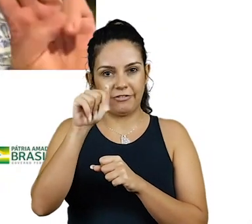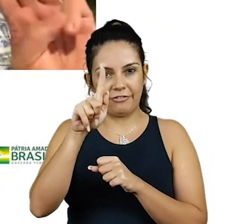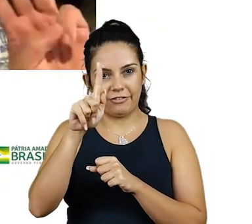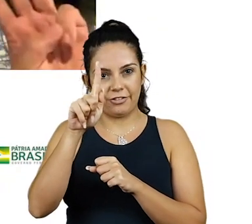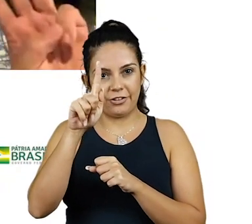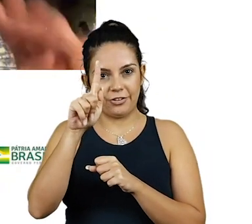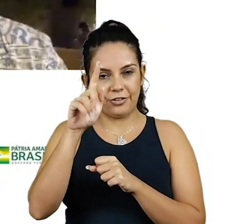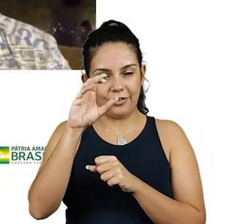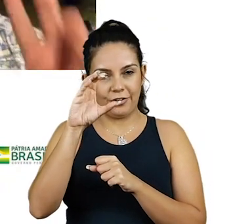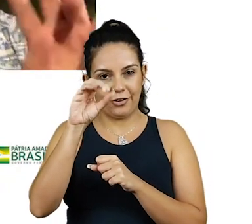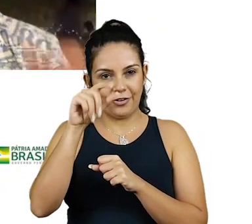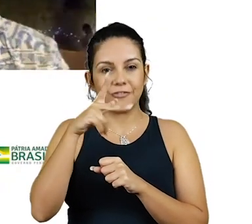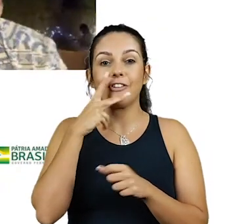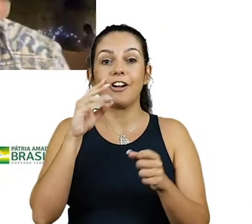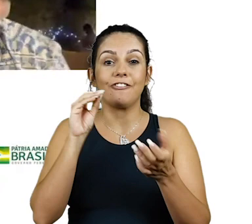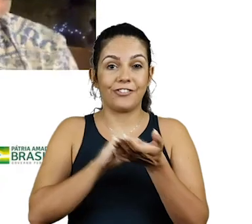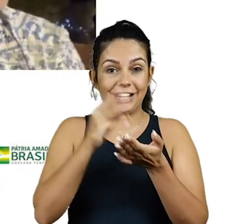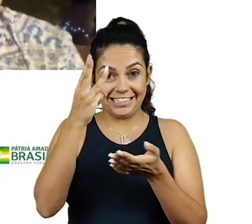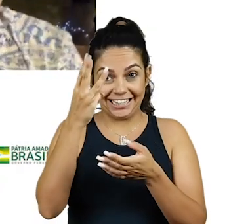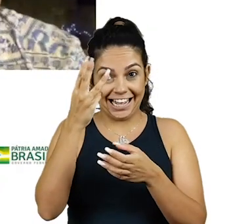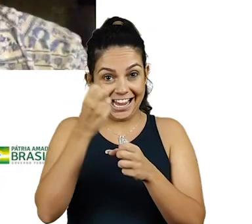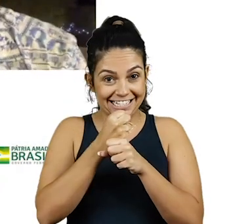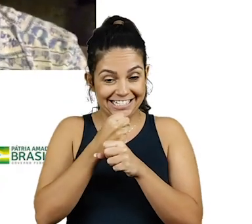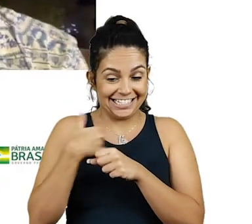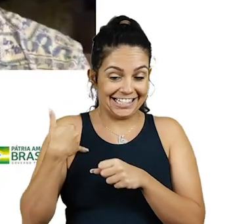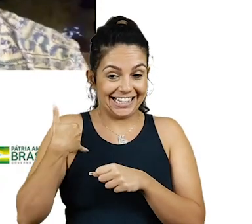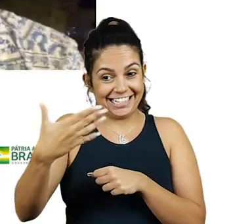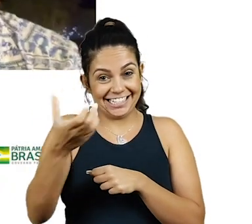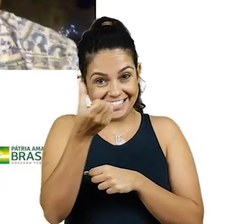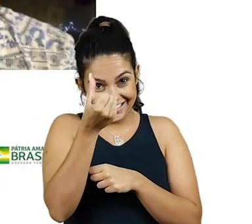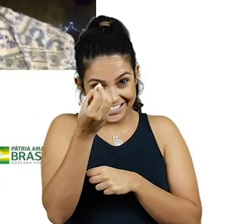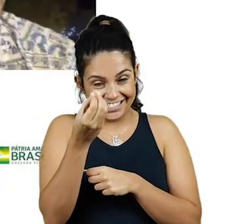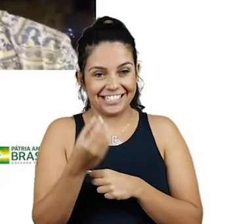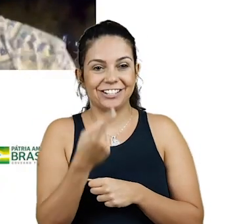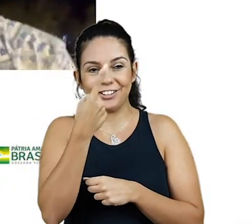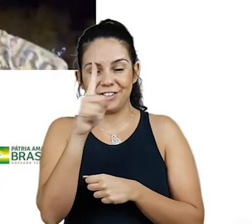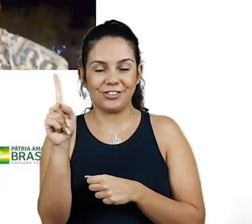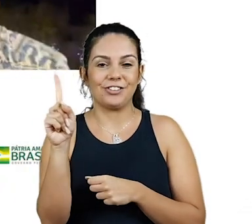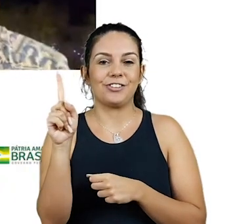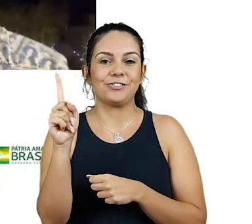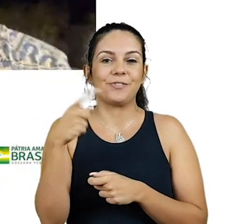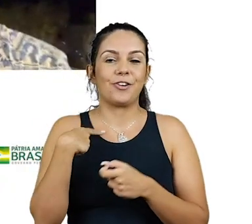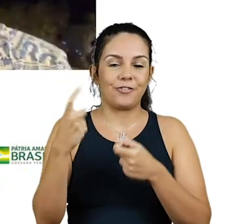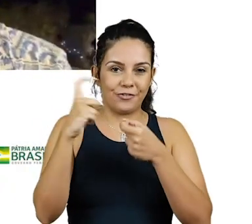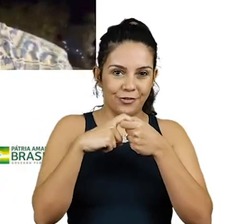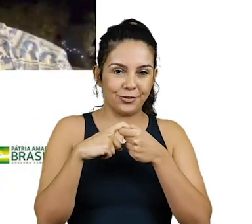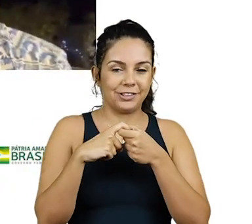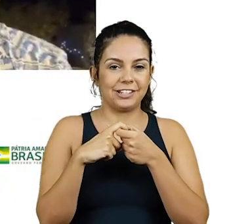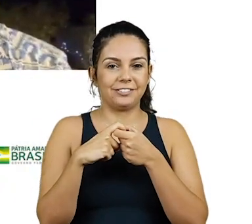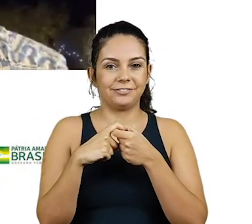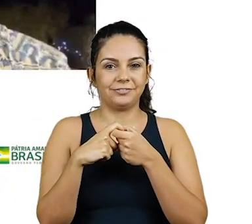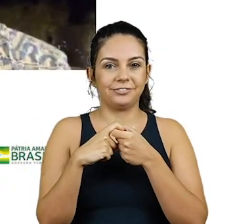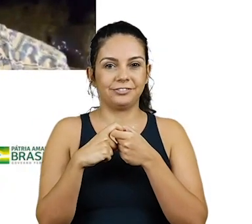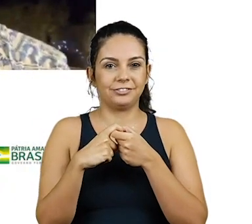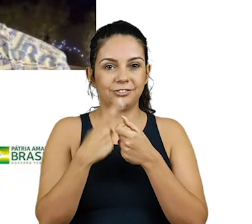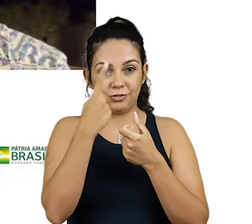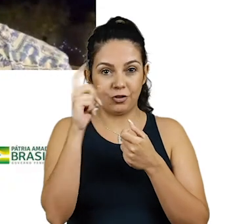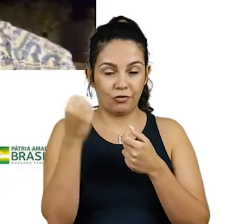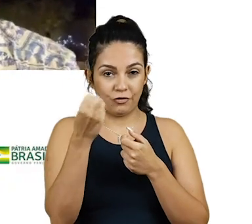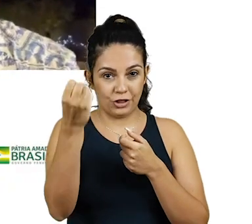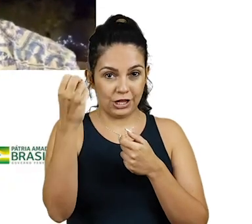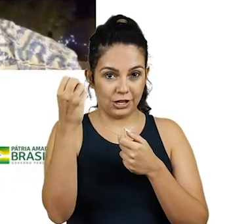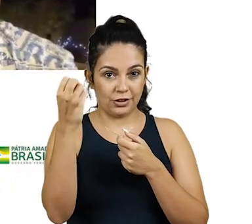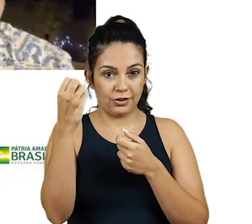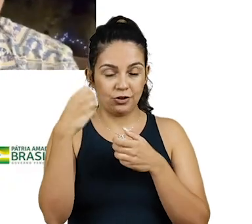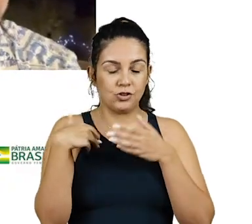Ainda bem que faltam 3 para 60, né? 2,5. Mas, não, tá difícil. Eu voltei. A última viagem internacional, eu